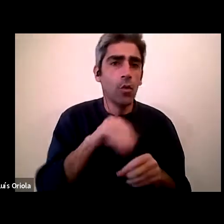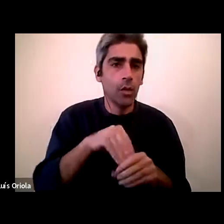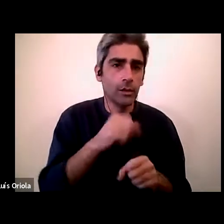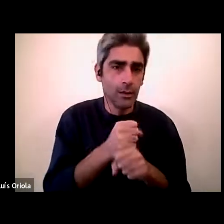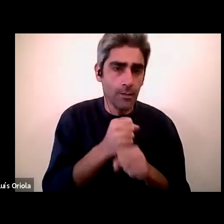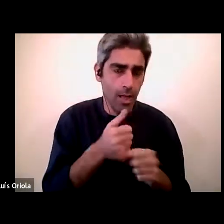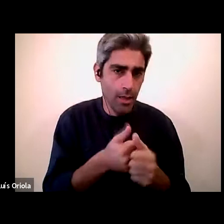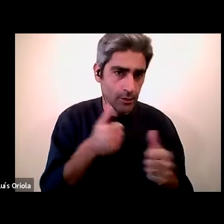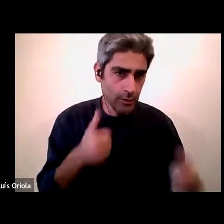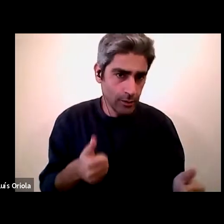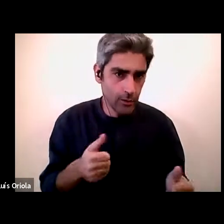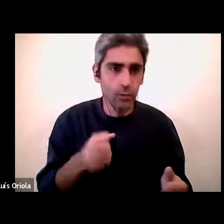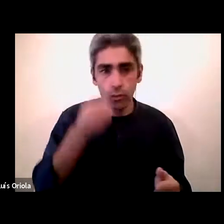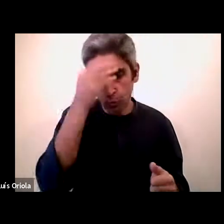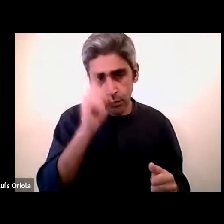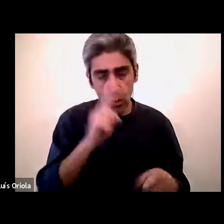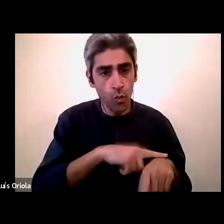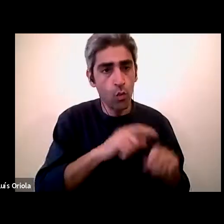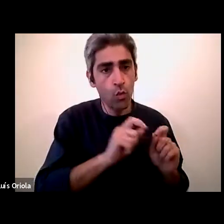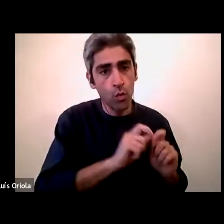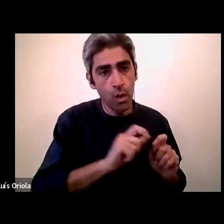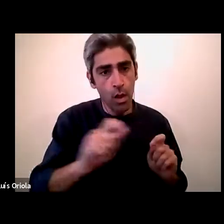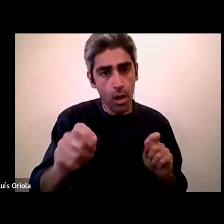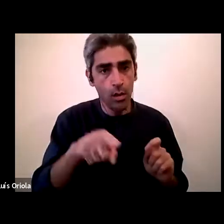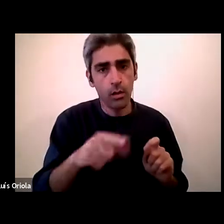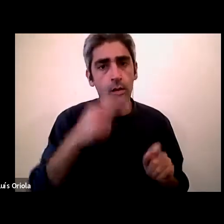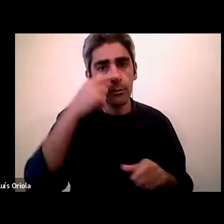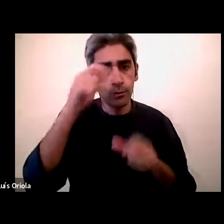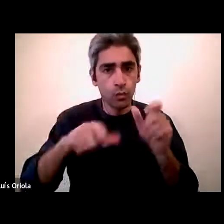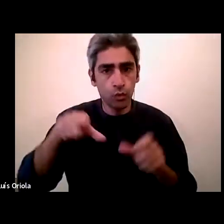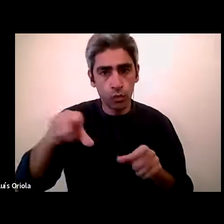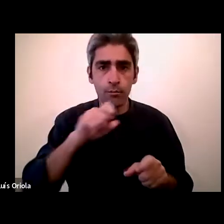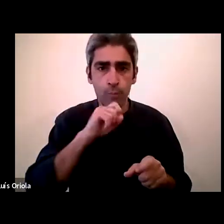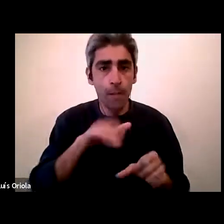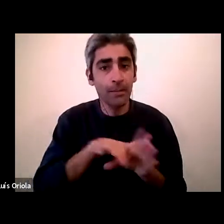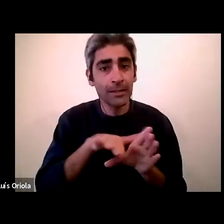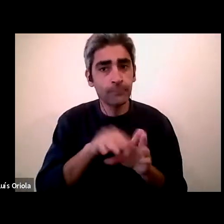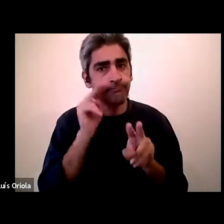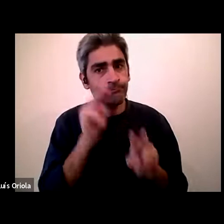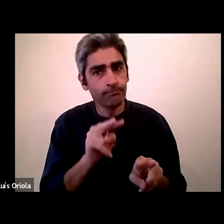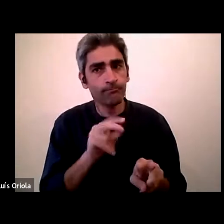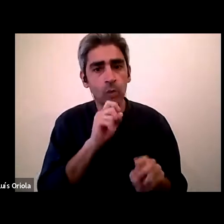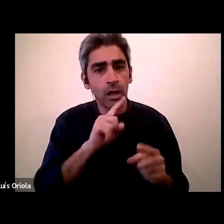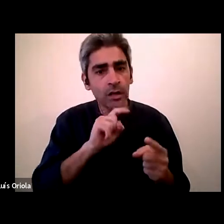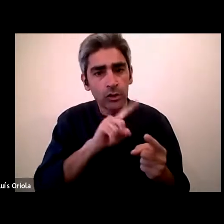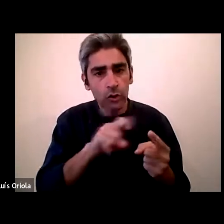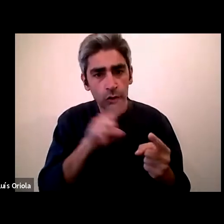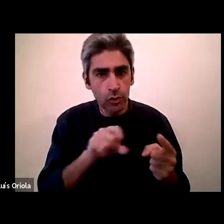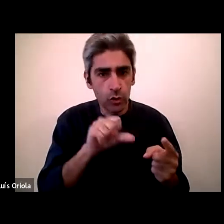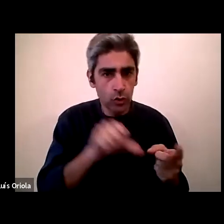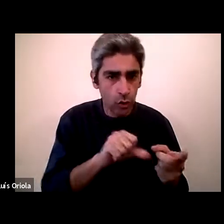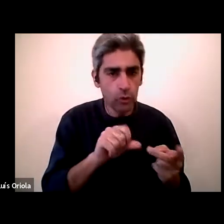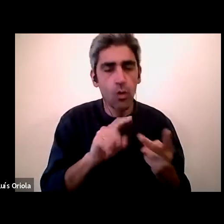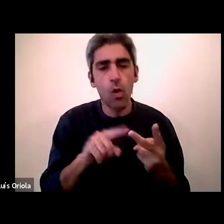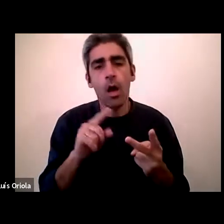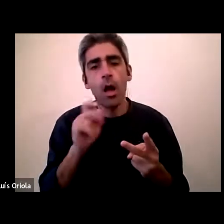distância. Recordo que durante a sessão os participantes podem utilizar a ferramenta disponível no ecrã, designada por Questions and Answers, para colocar questões